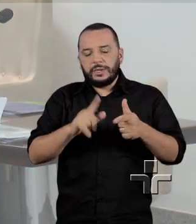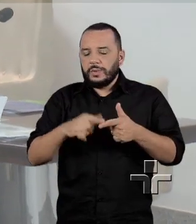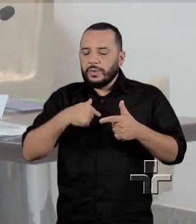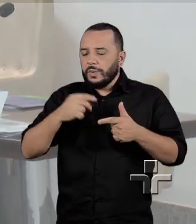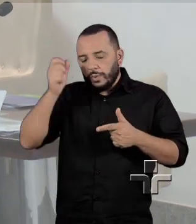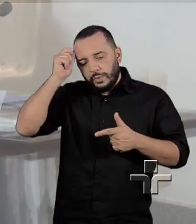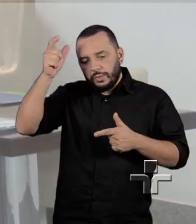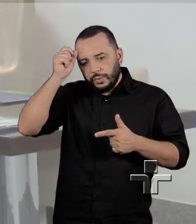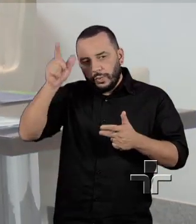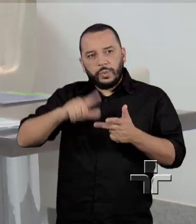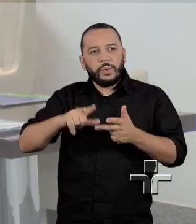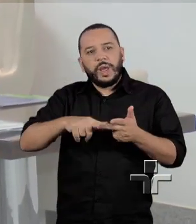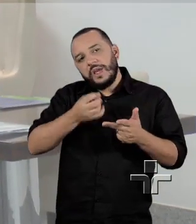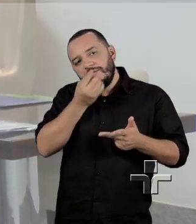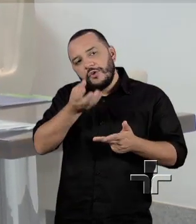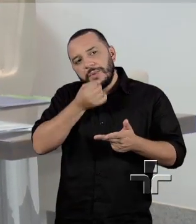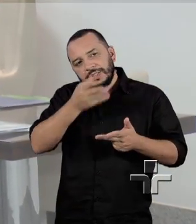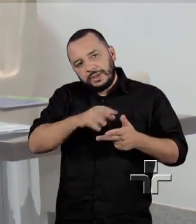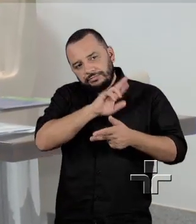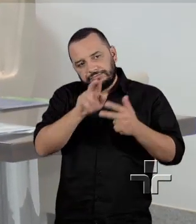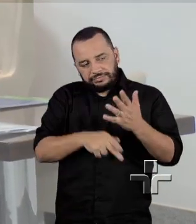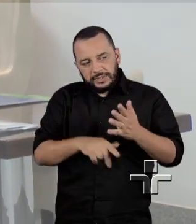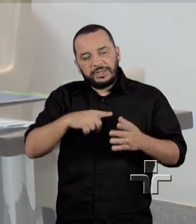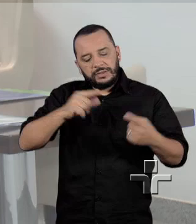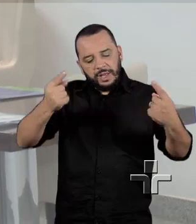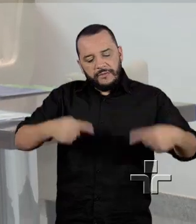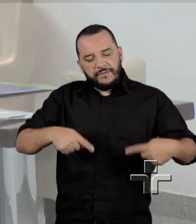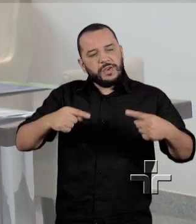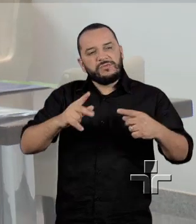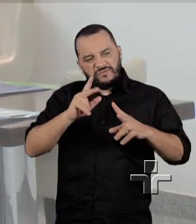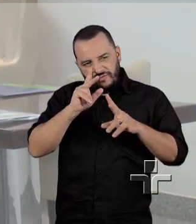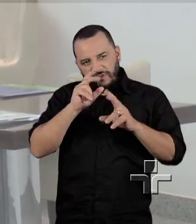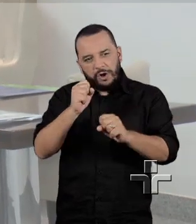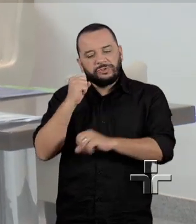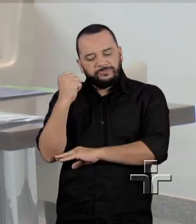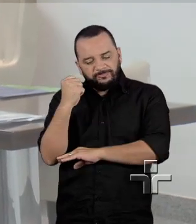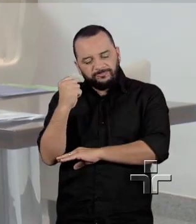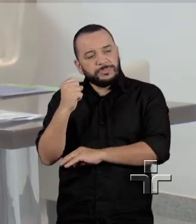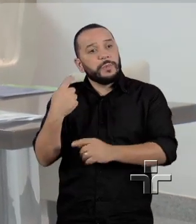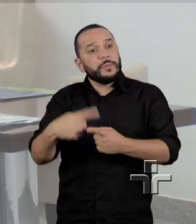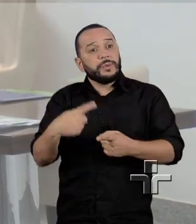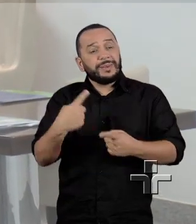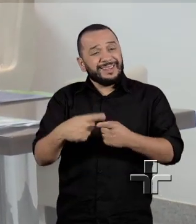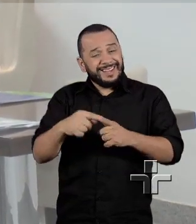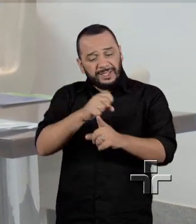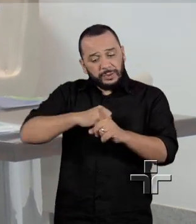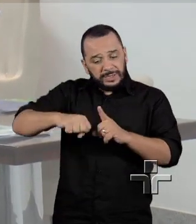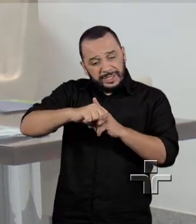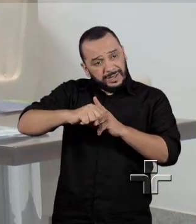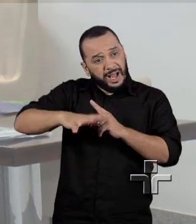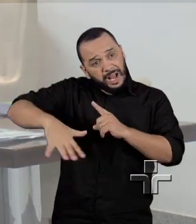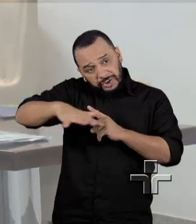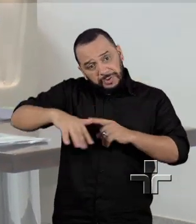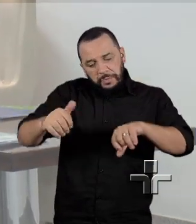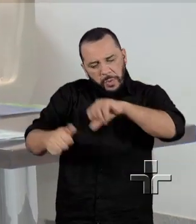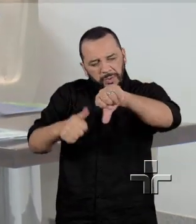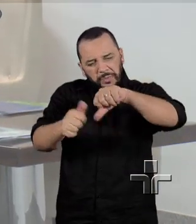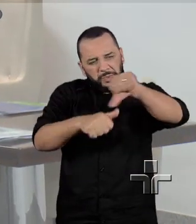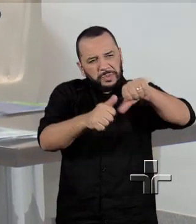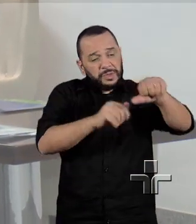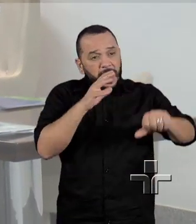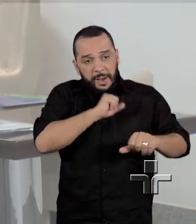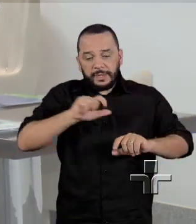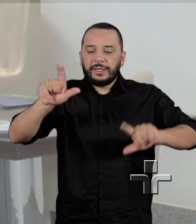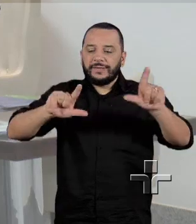a informação. Então os desafios são muito grandes porque o mundo muda muito rapidamente e a televisão